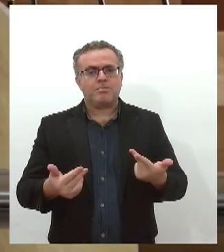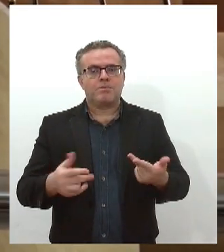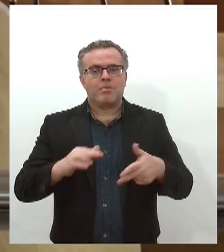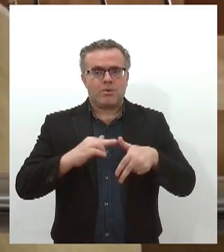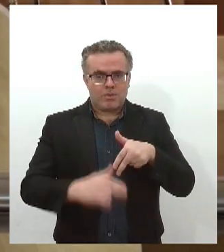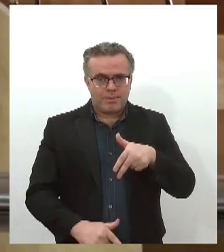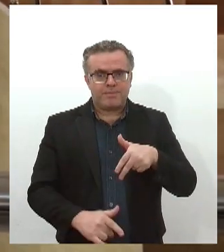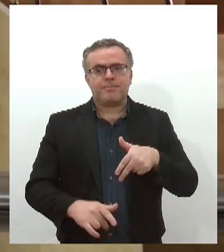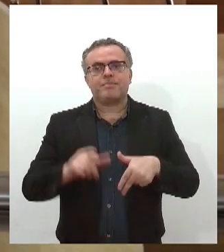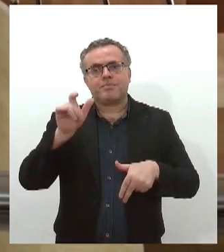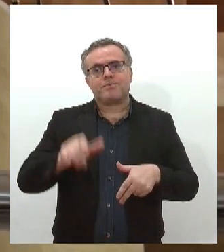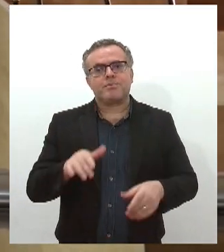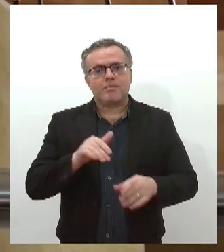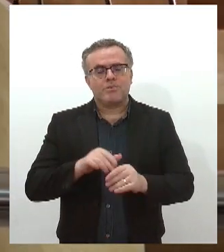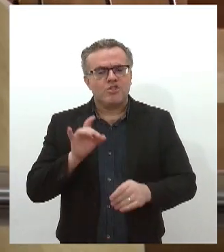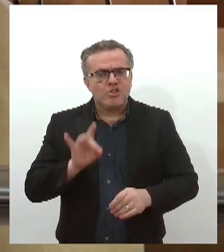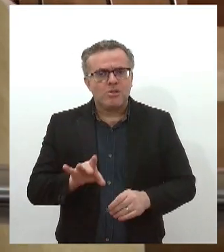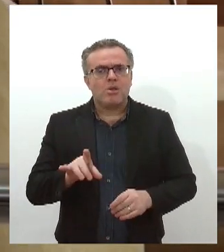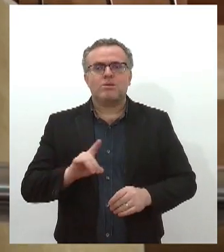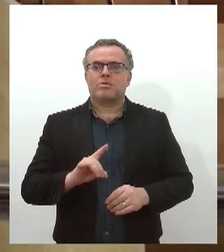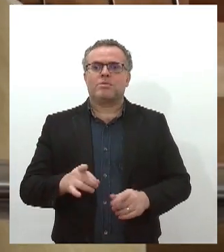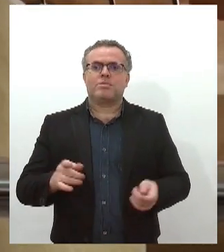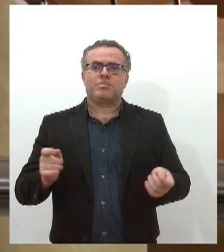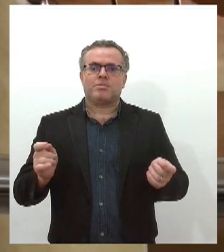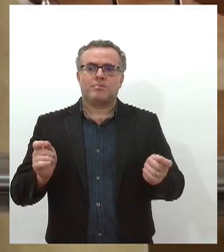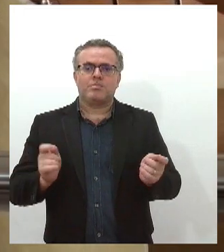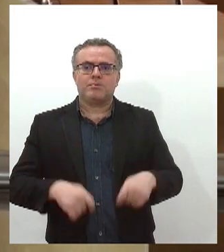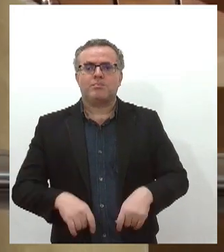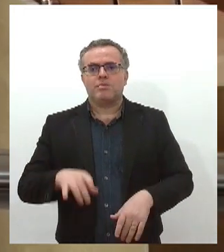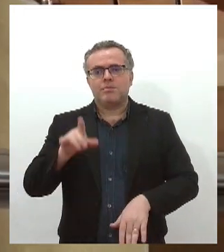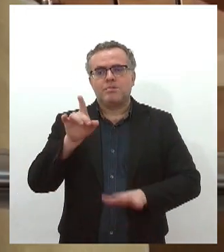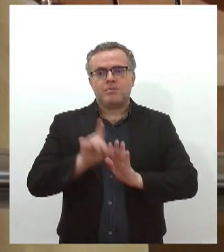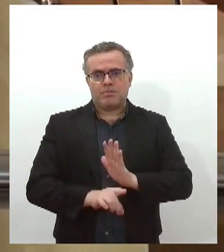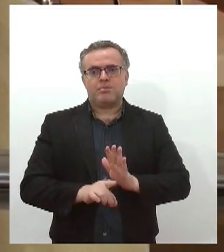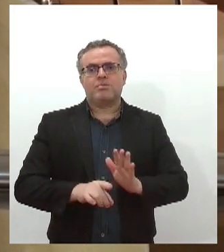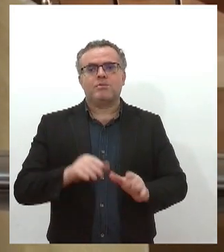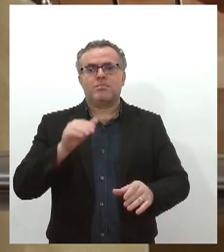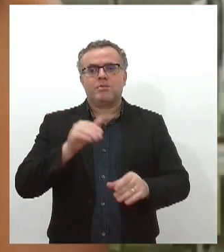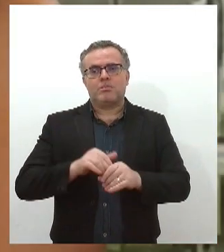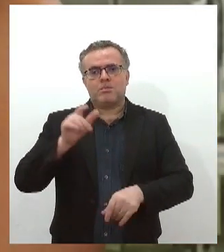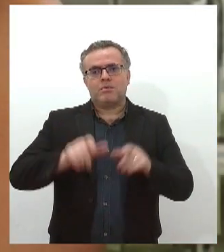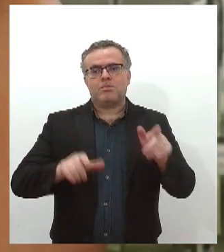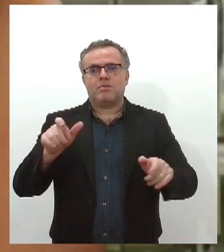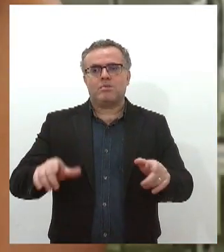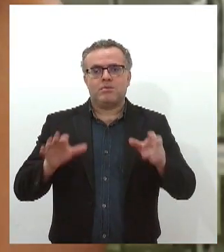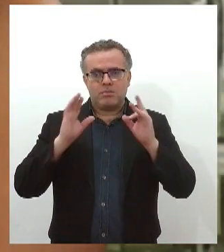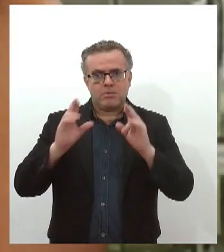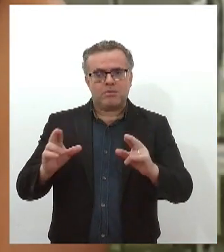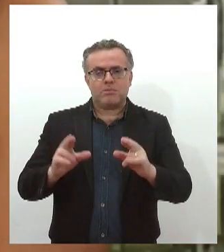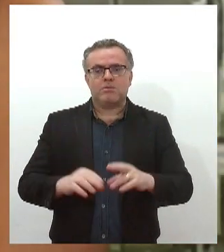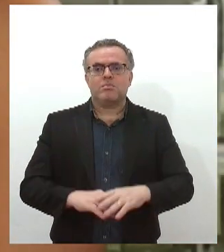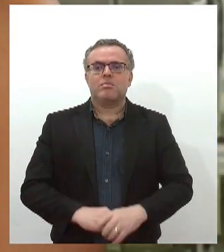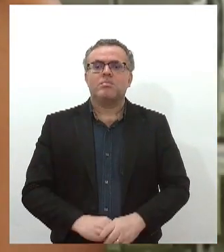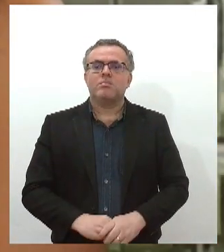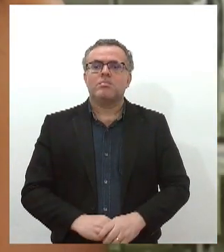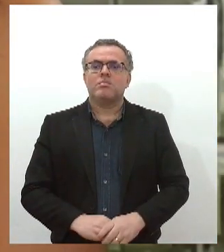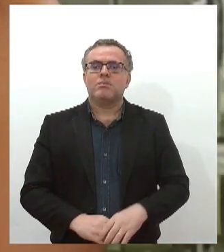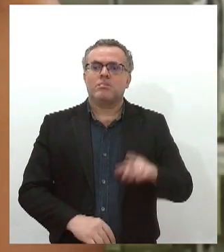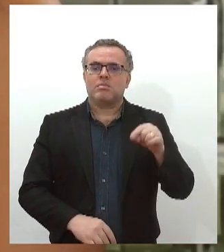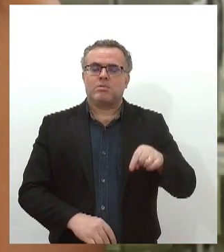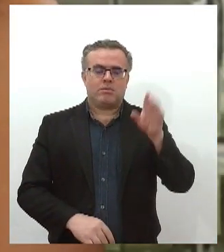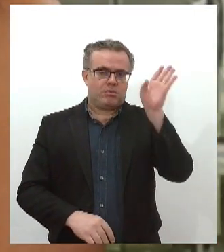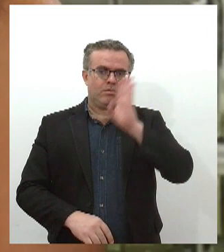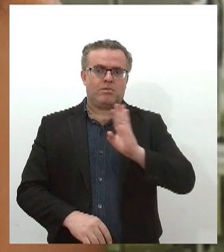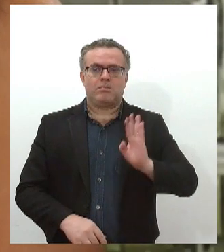votassem, mas tivessem também o direito de serem votadas respeitado. Aqui no Brasil, a gente chegando